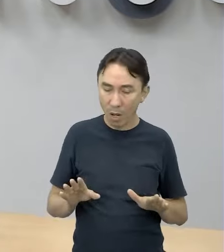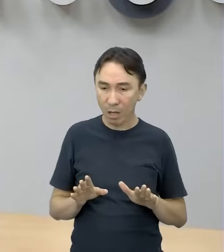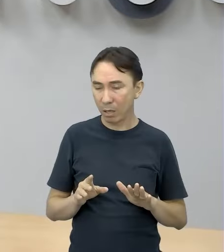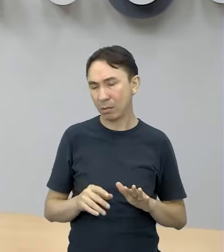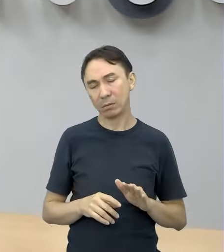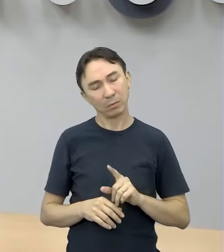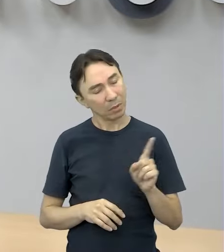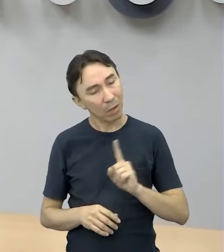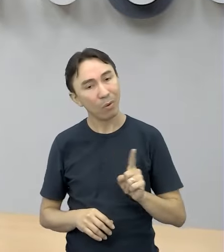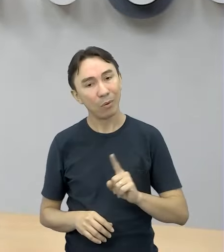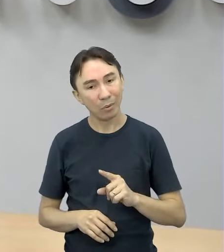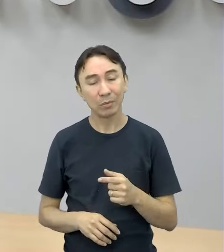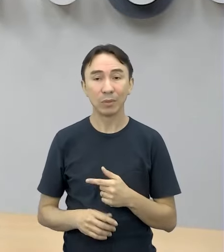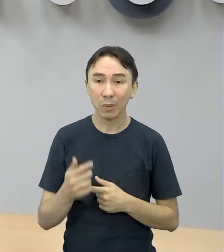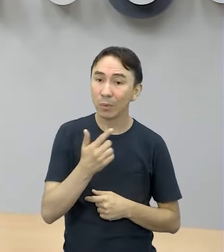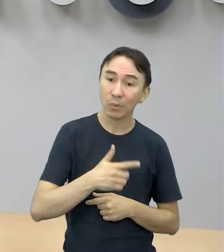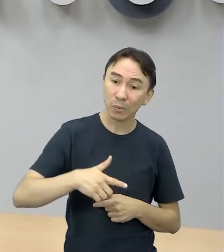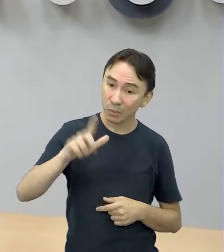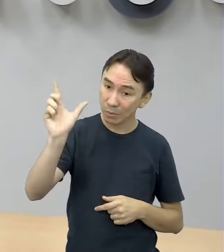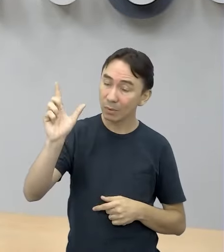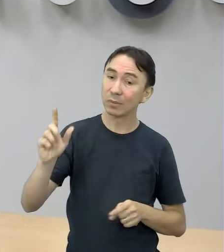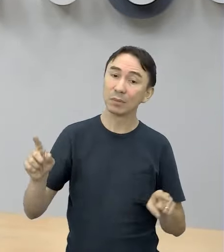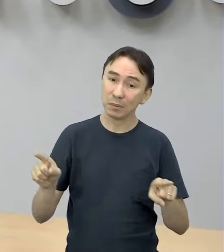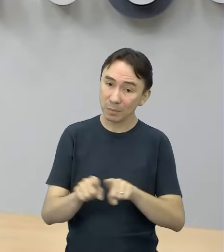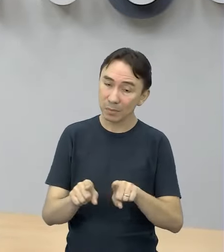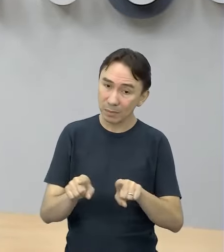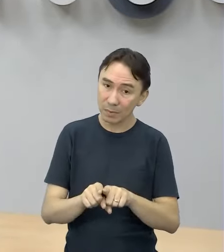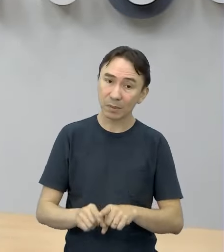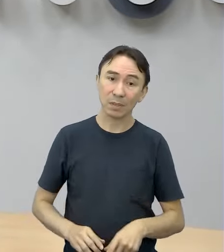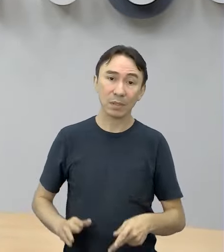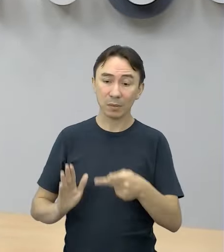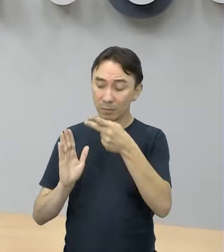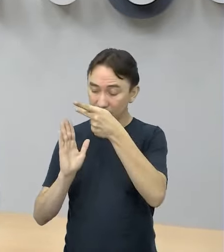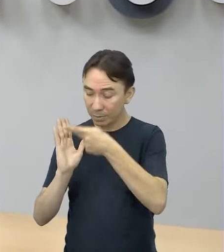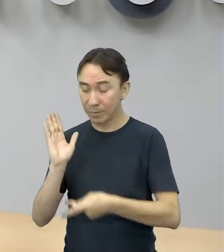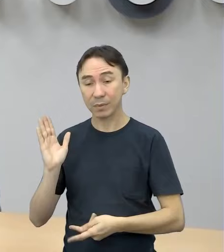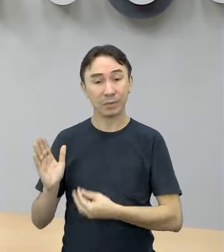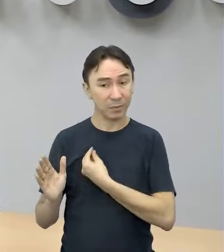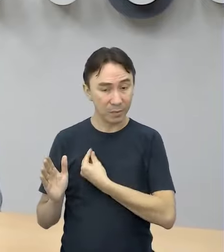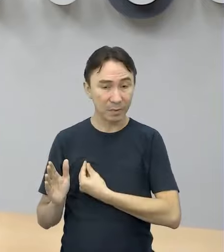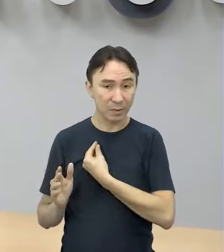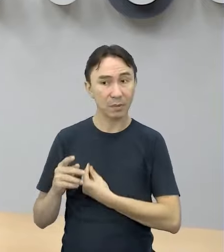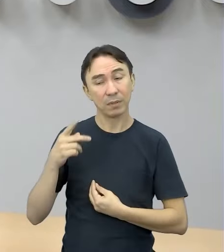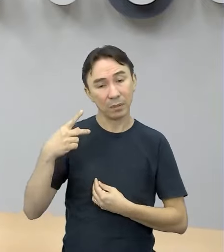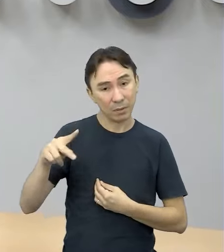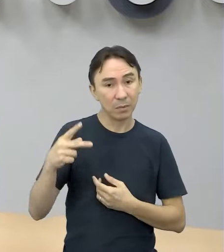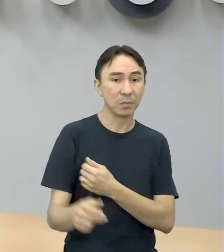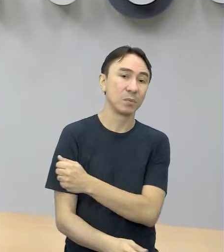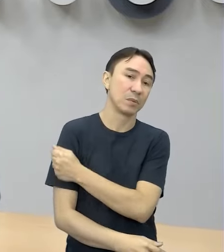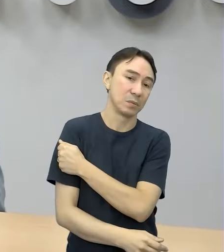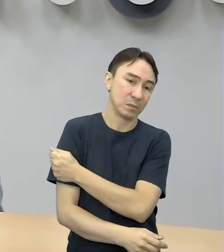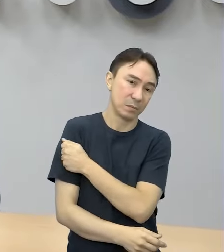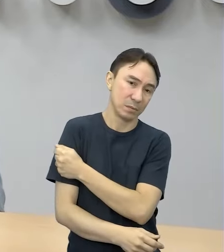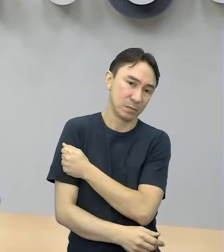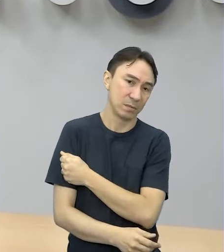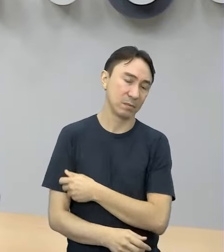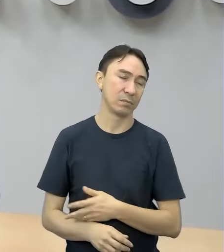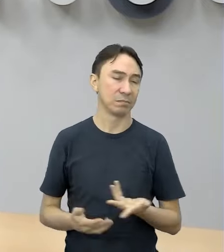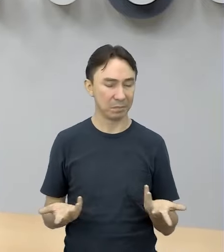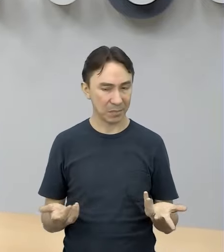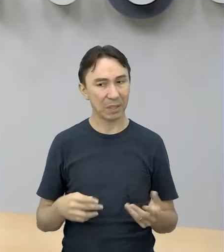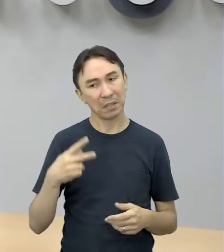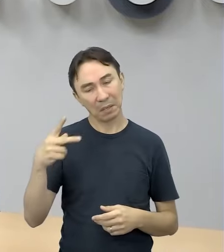que é fundamental, que garante essa integração curricular, é o projeto de vida dos estudantes. Então, é claro que a gente pode pressupor que se aqueles